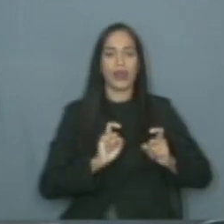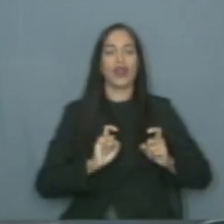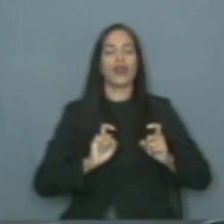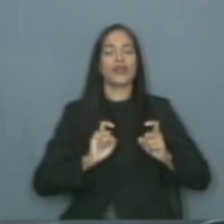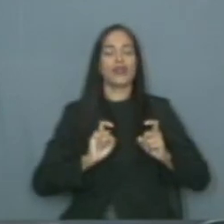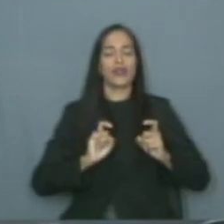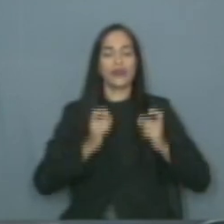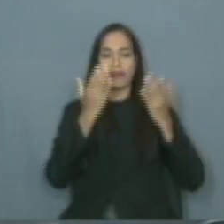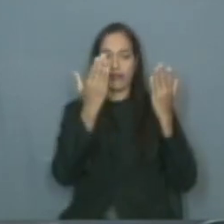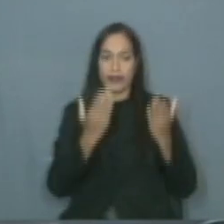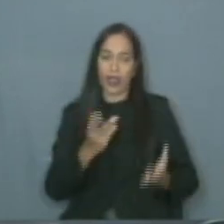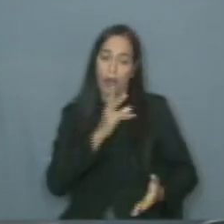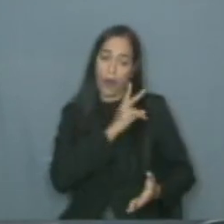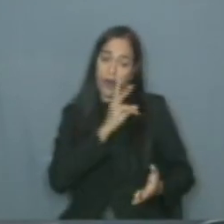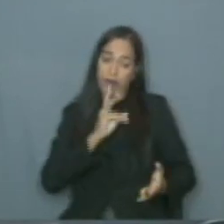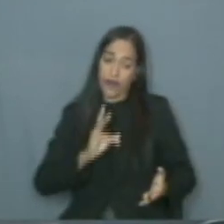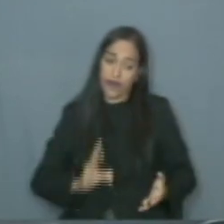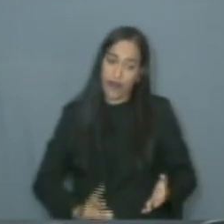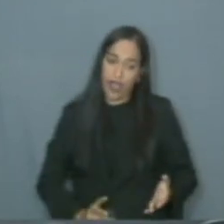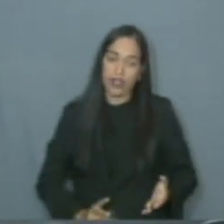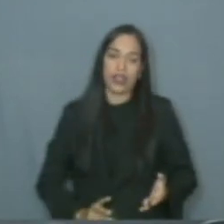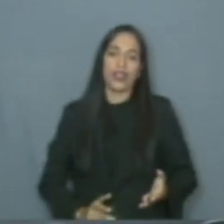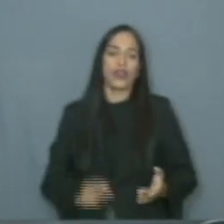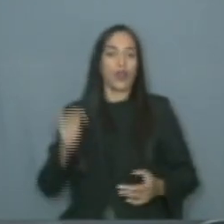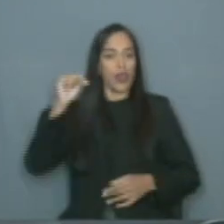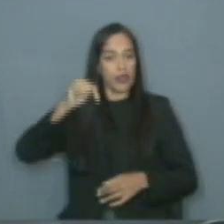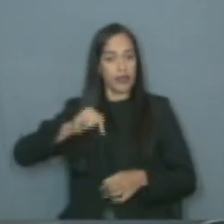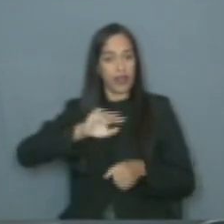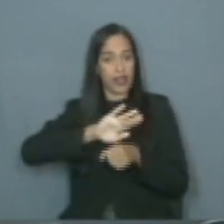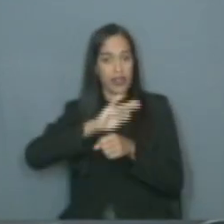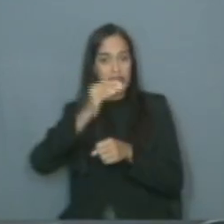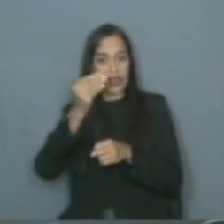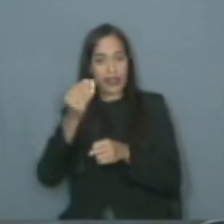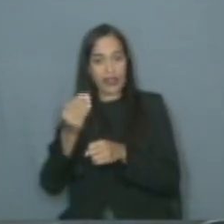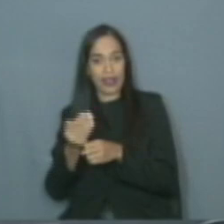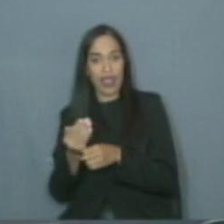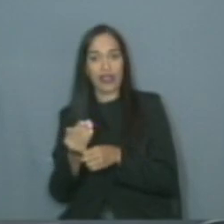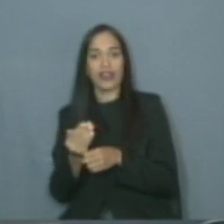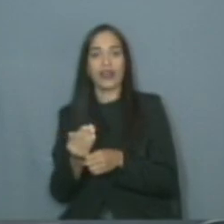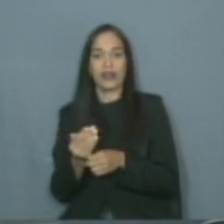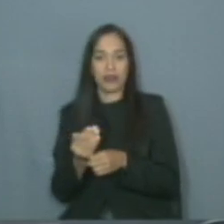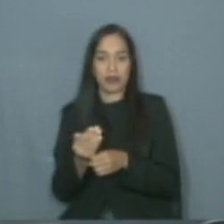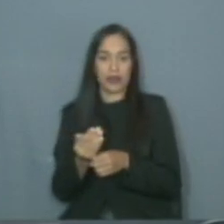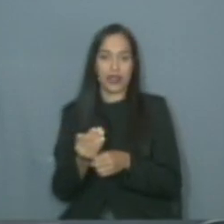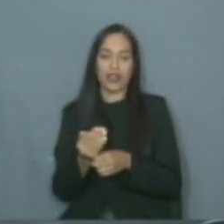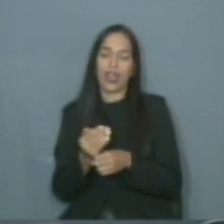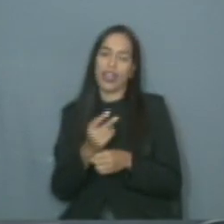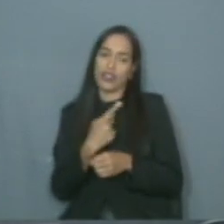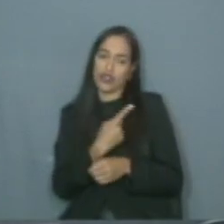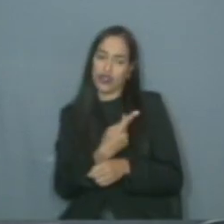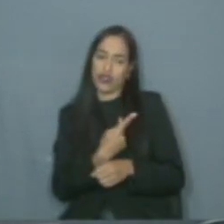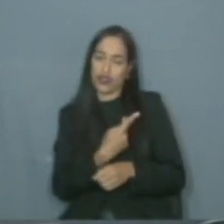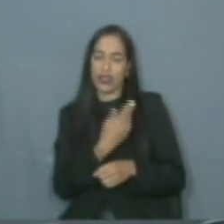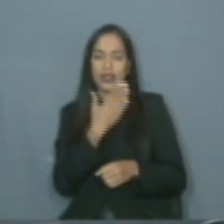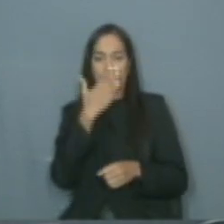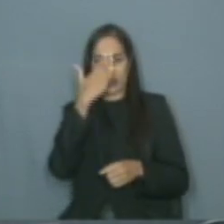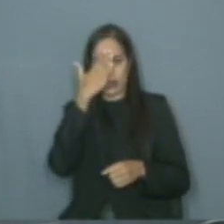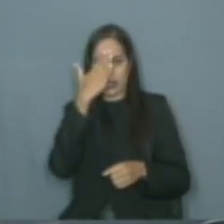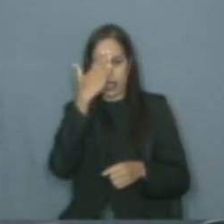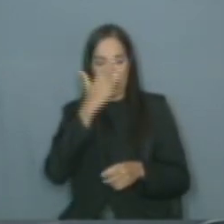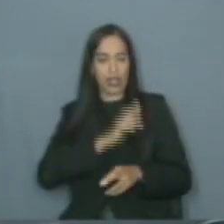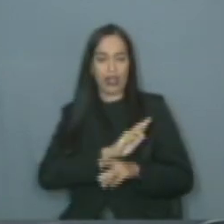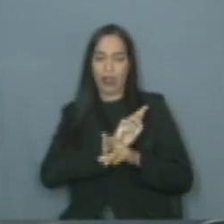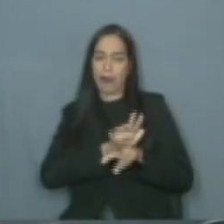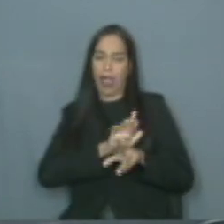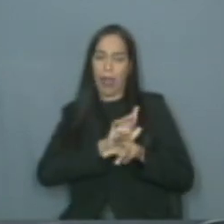que Vossa Excelência é um vereador moderado, um vereador que entra nessa casa pela direita, e a gente imediatamente entende que a gente tem